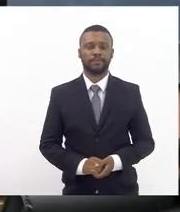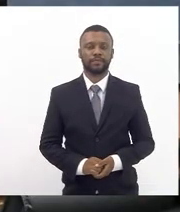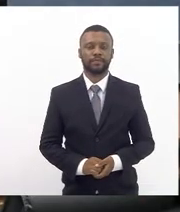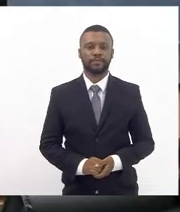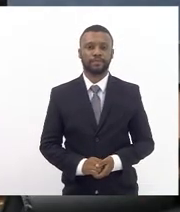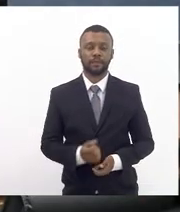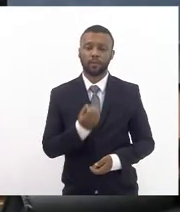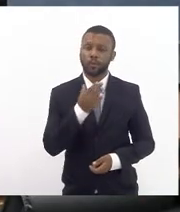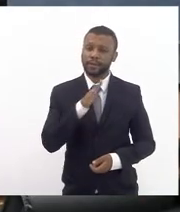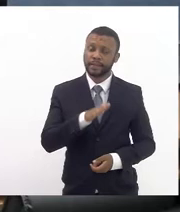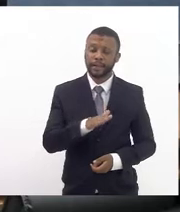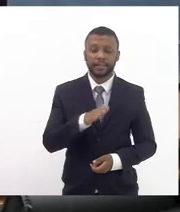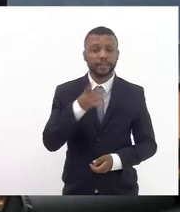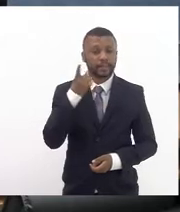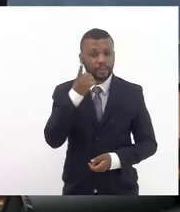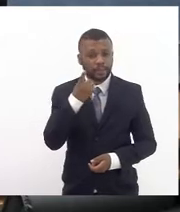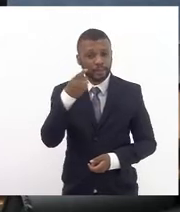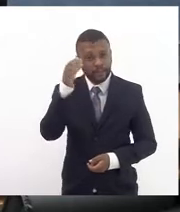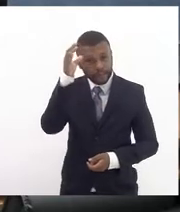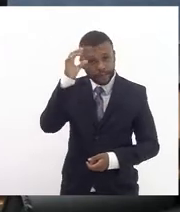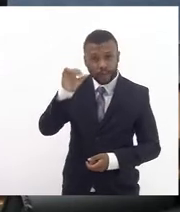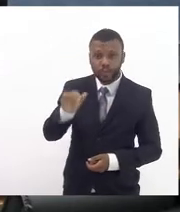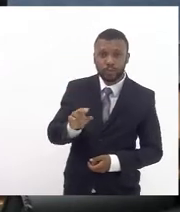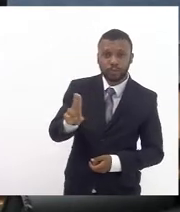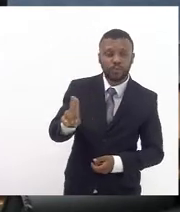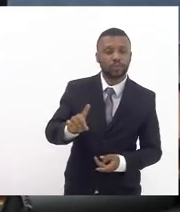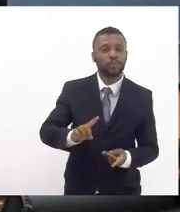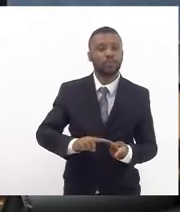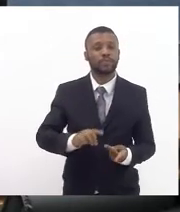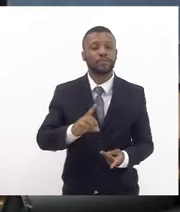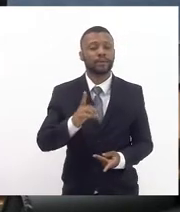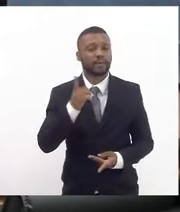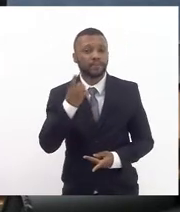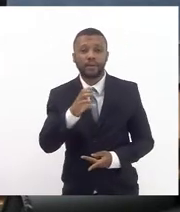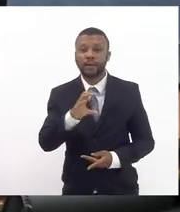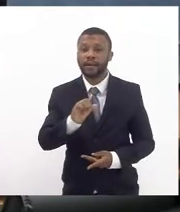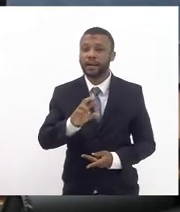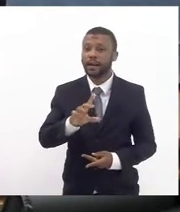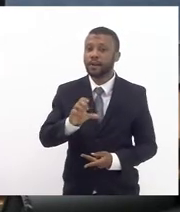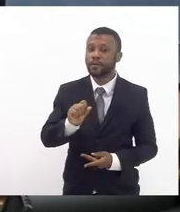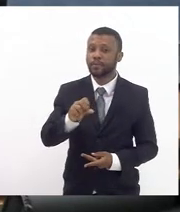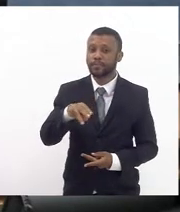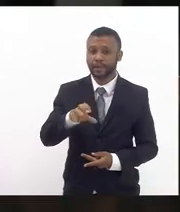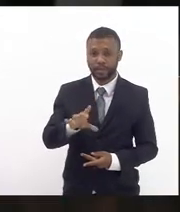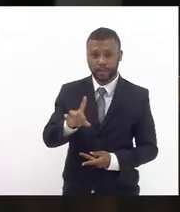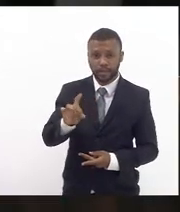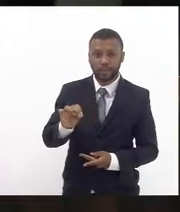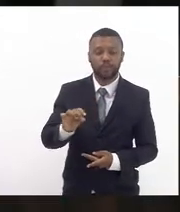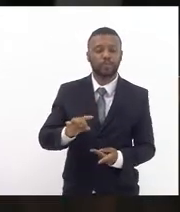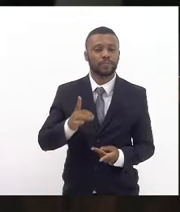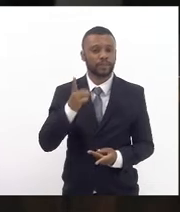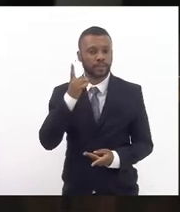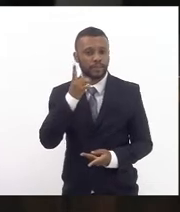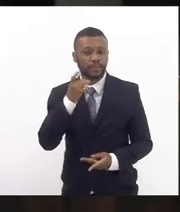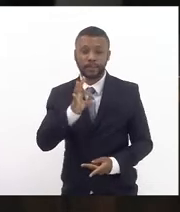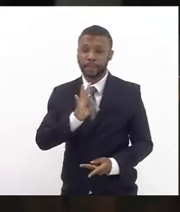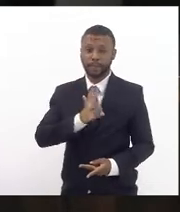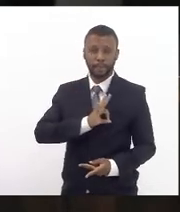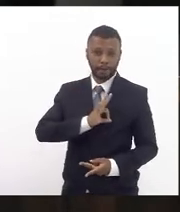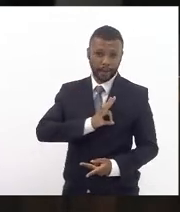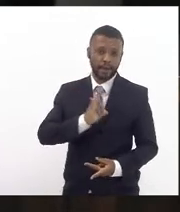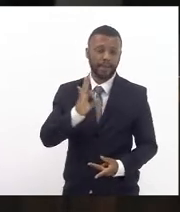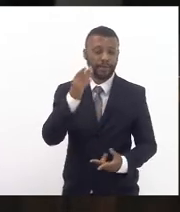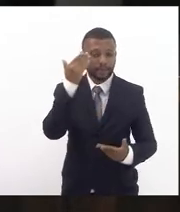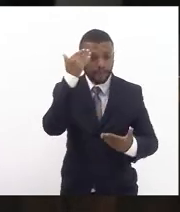Boa tarde, deputada Tia, Carlos Macedo, deputada Marta, muito obrigado pela atenção e carinho.